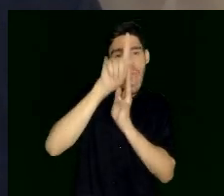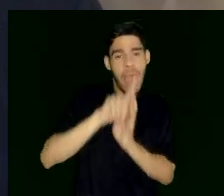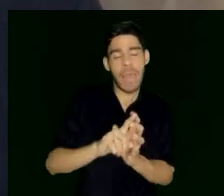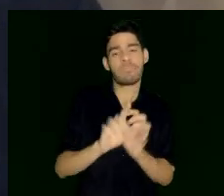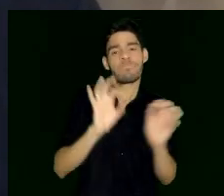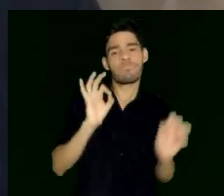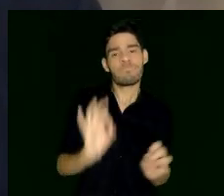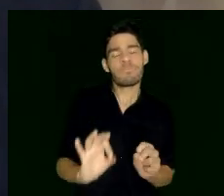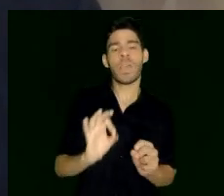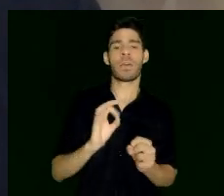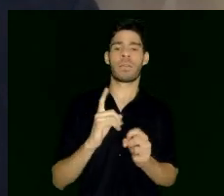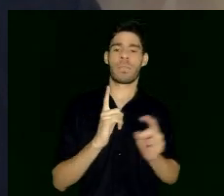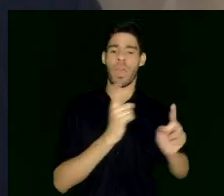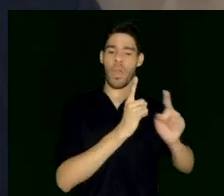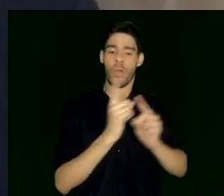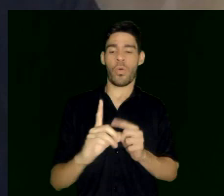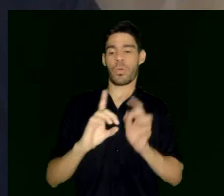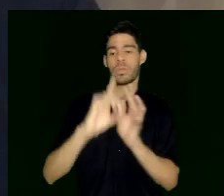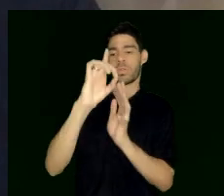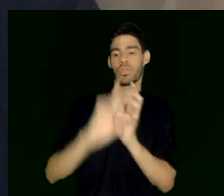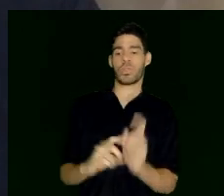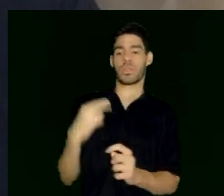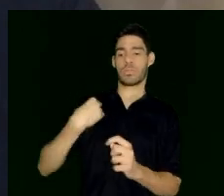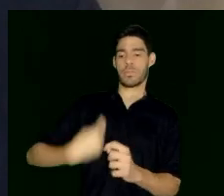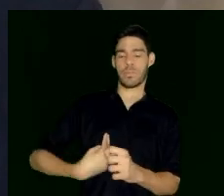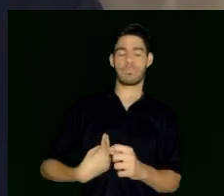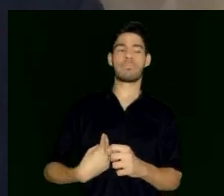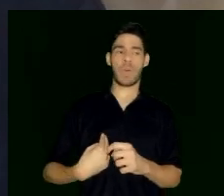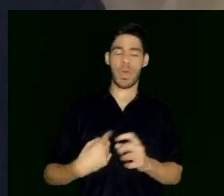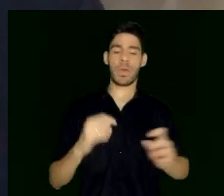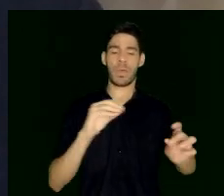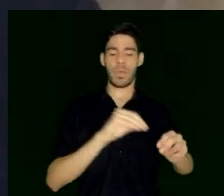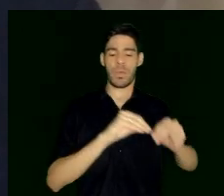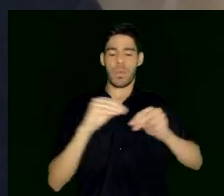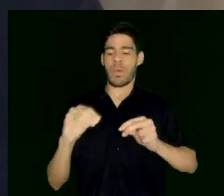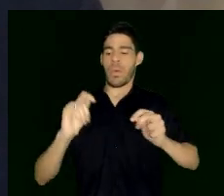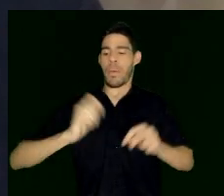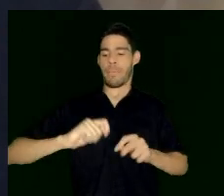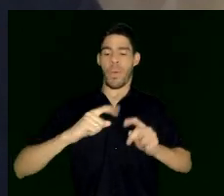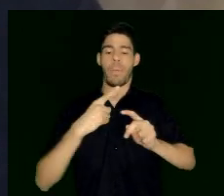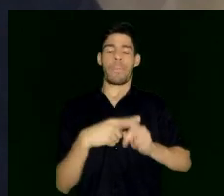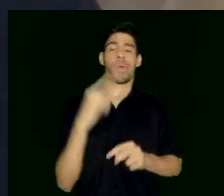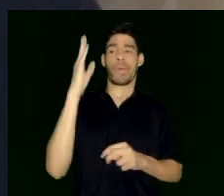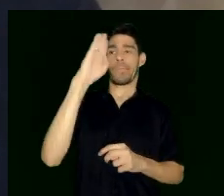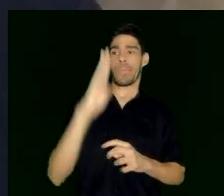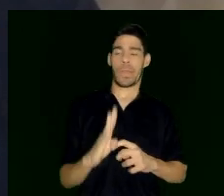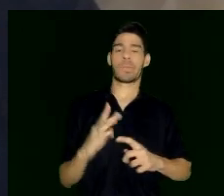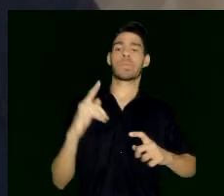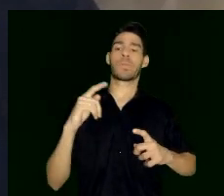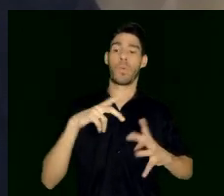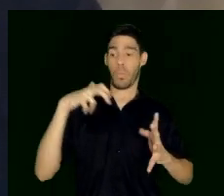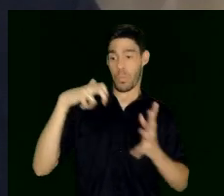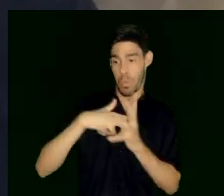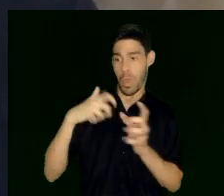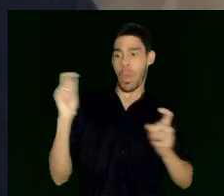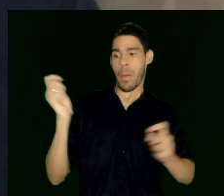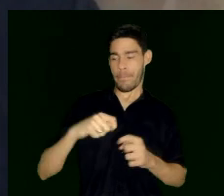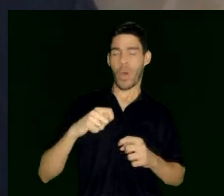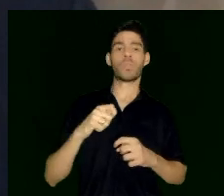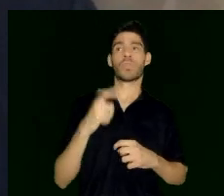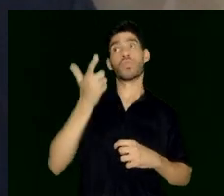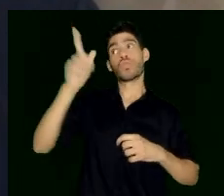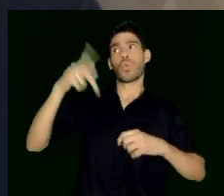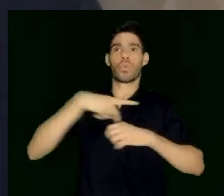investigação eficaz suficiente e houver a violação de direitos humanos, pode haver o deslocamento de competência, porque o Brasil pode sofrer uma